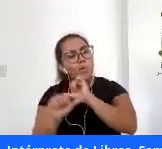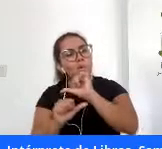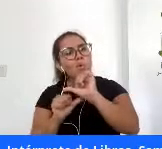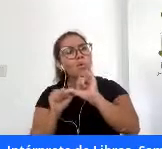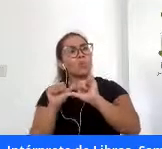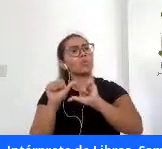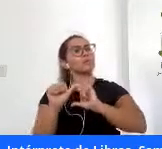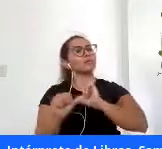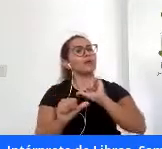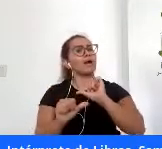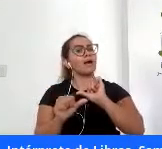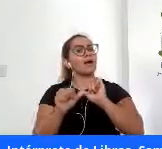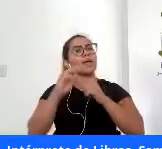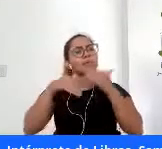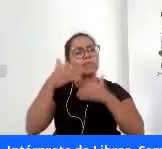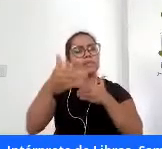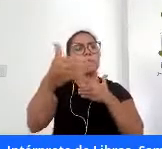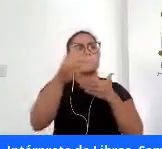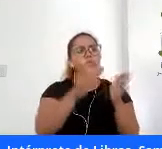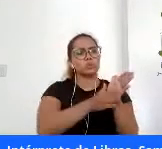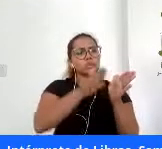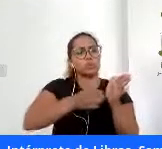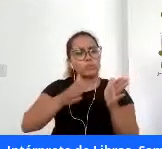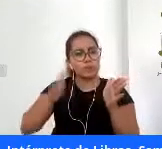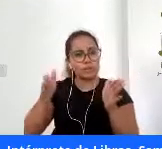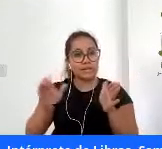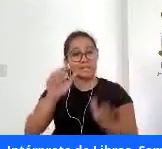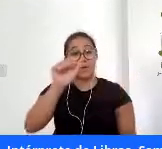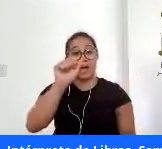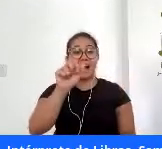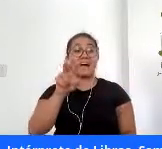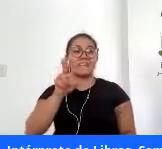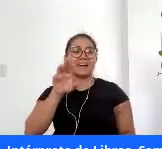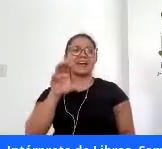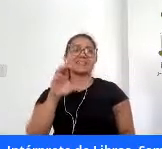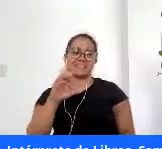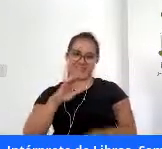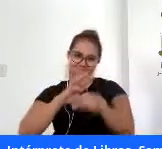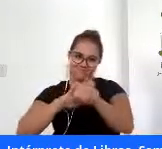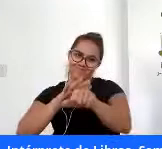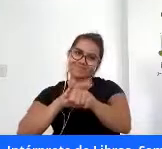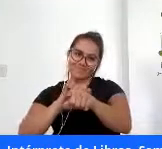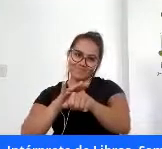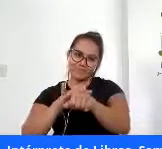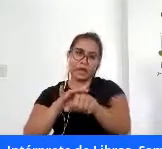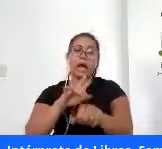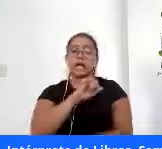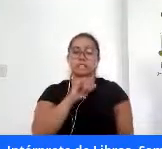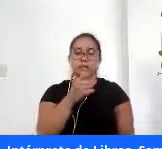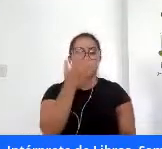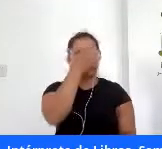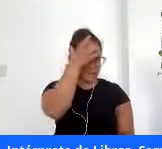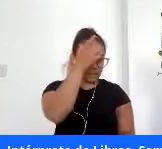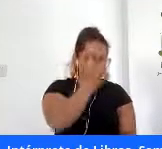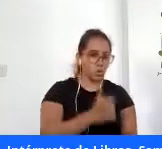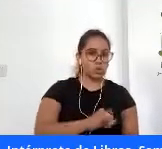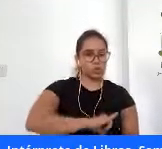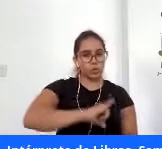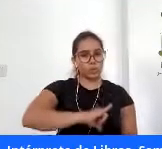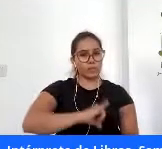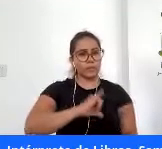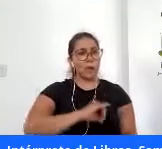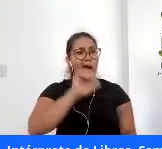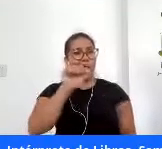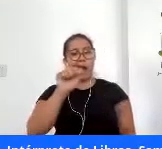modificando após o processo de lesão por AVC. Então, quando esse indivíduo aqui ele sofreu o AVC,